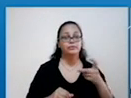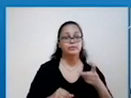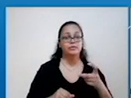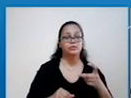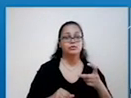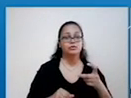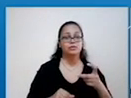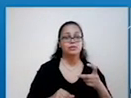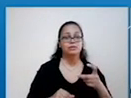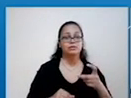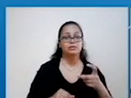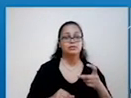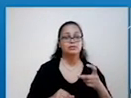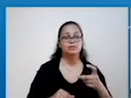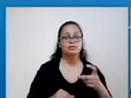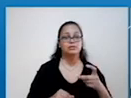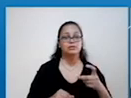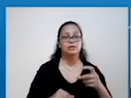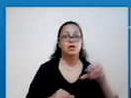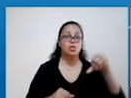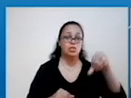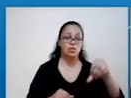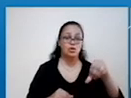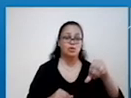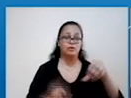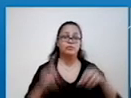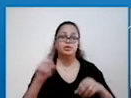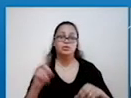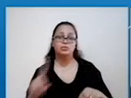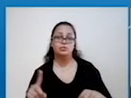elemento Z tem um número de nêutrons igual a 5.